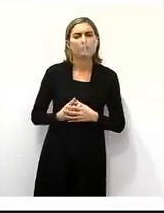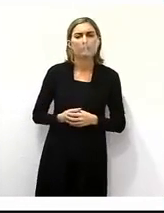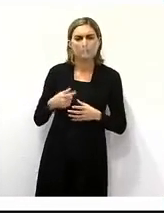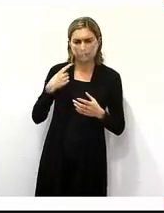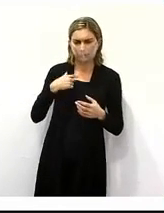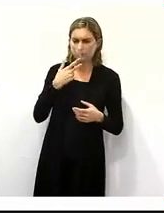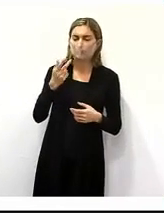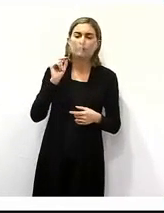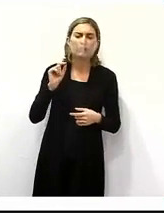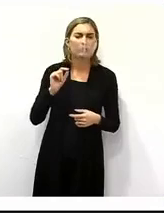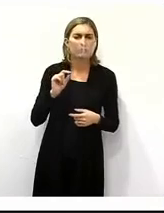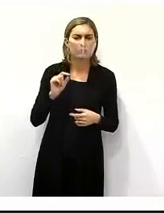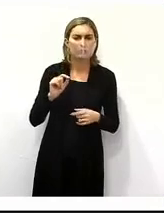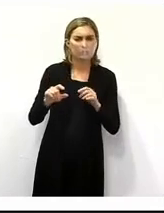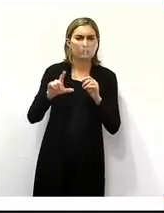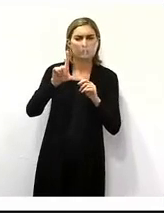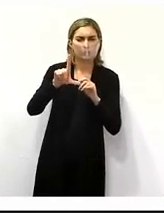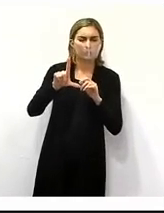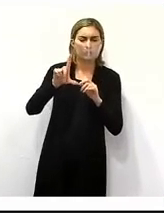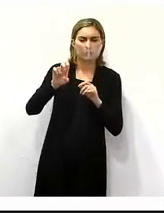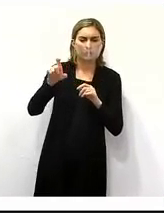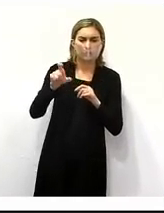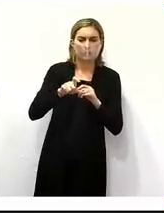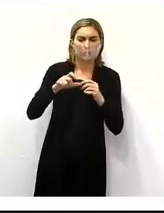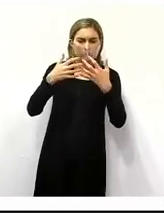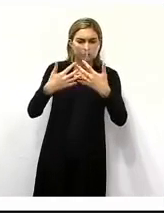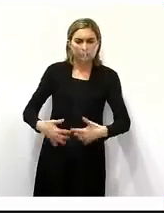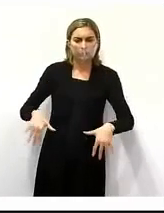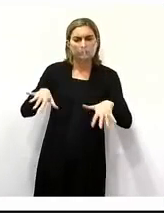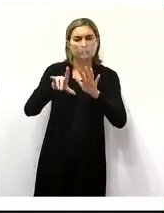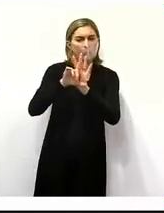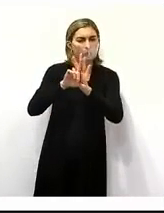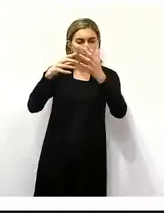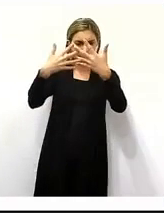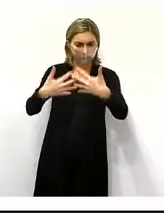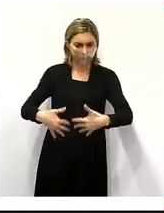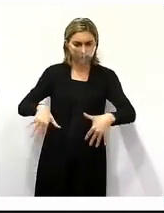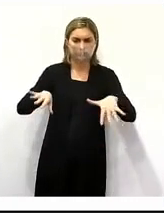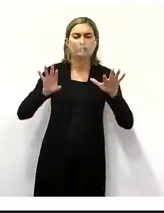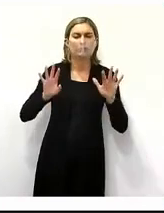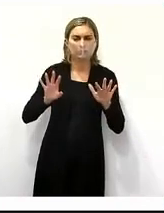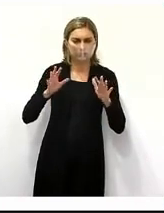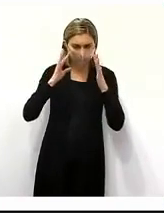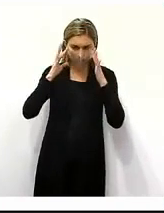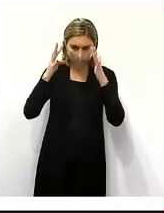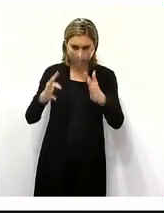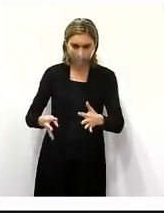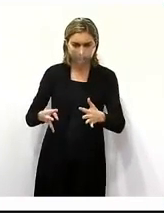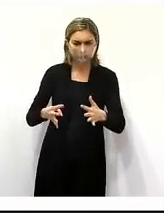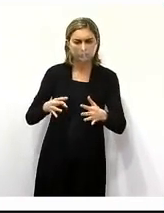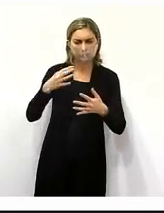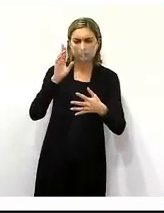nós estamos falando de que ali, ó, lex naturalis, lei natural. Atenção,